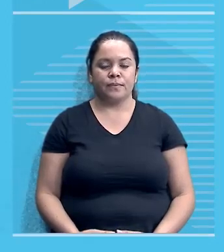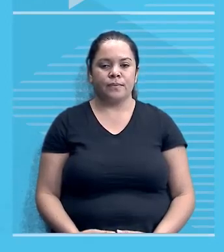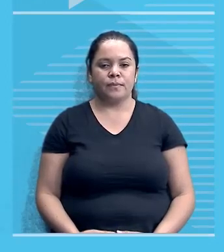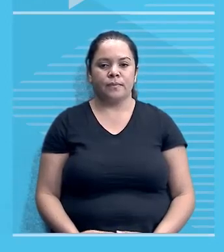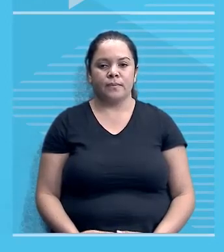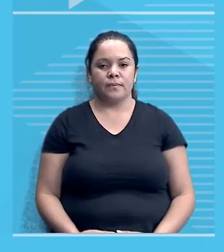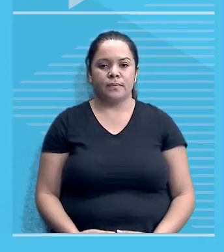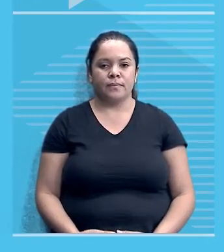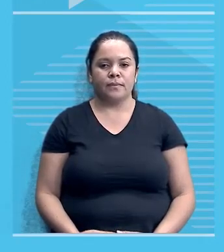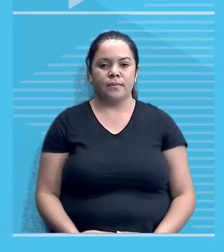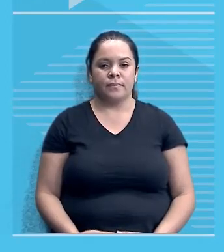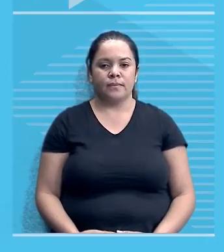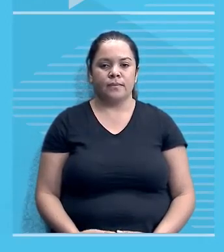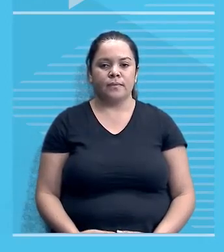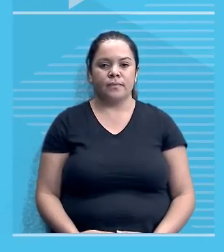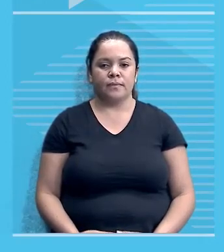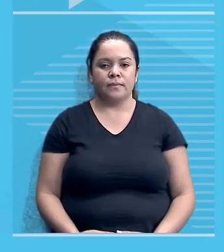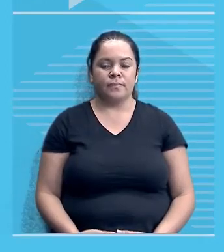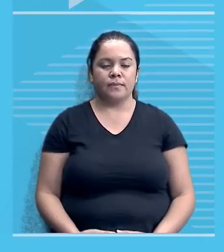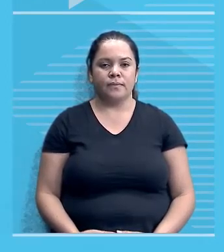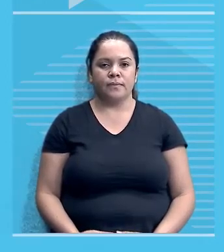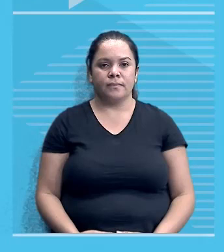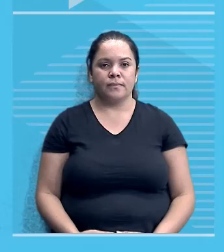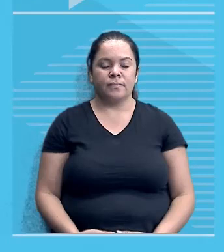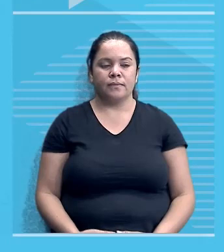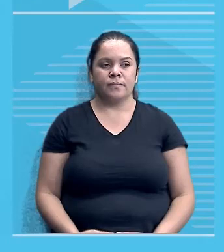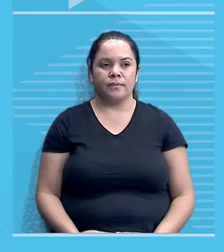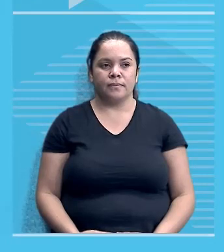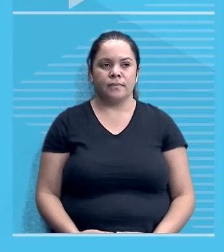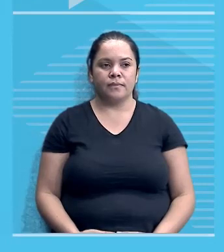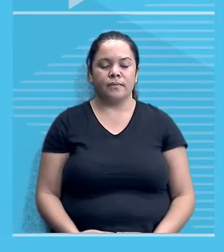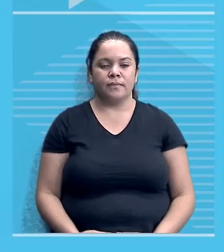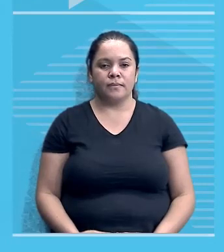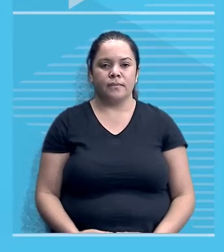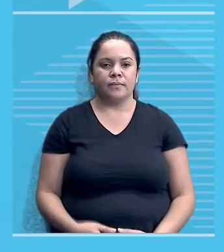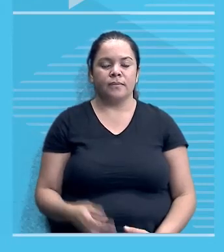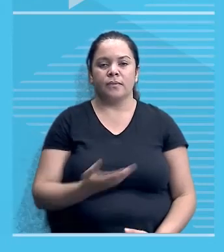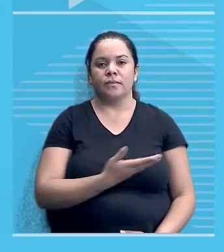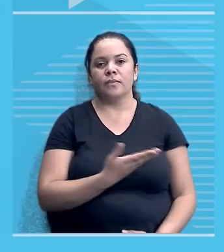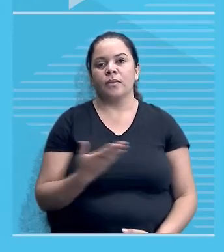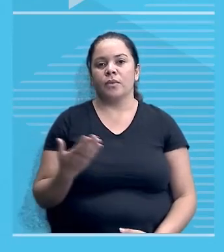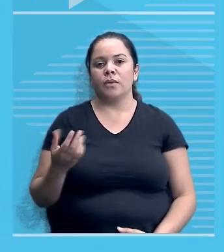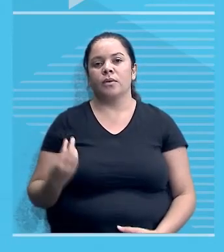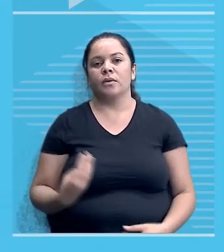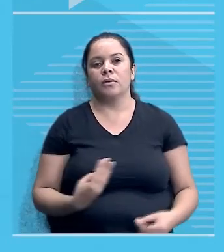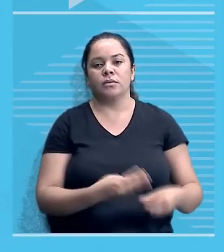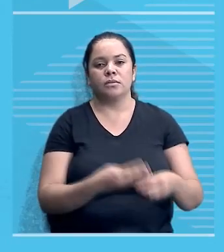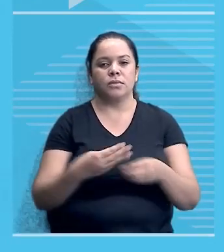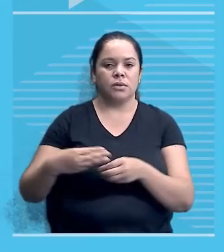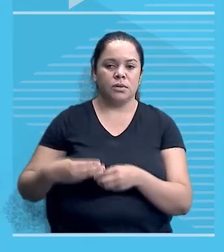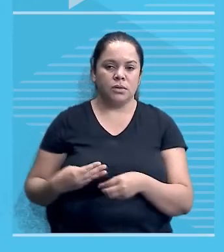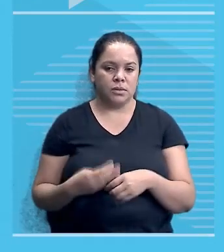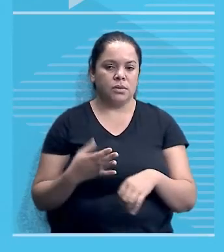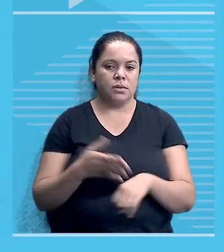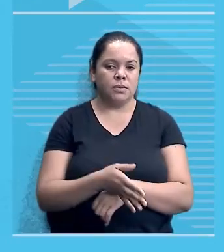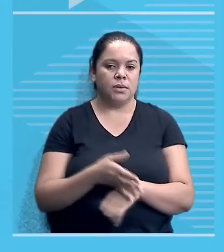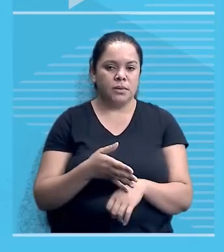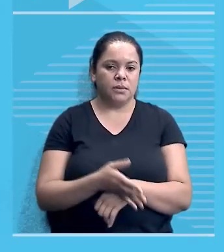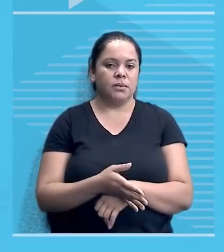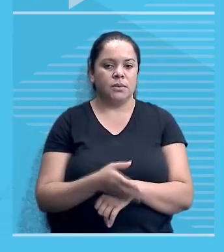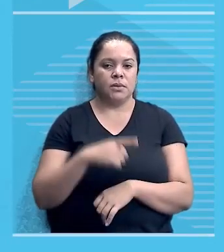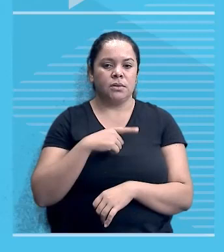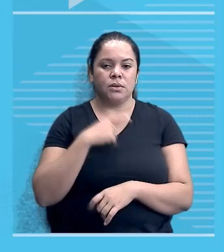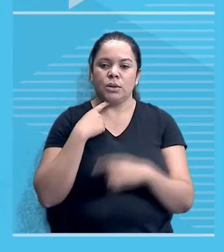companheiros de Betânia Bom Jesus Jerumenha São Francisco e São João do Arraial